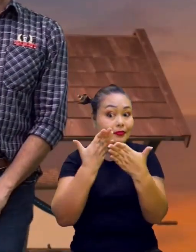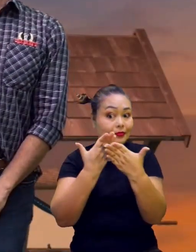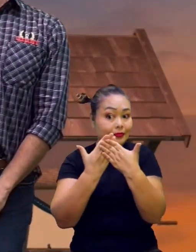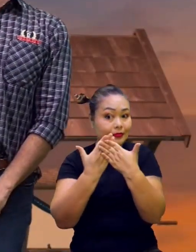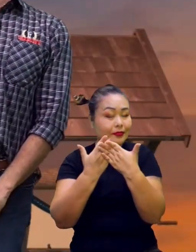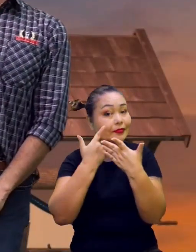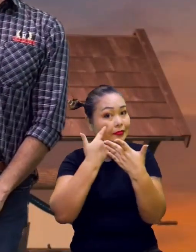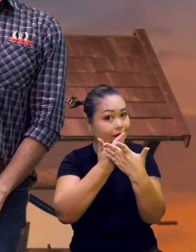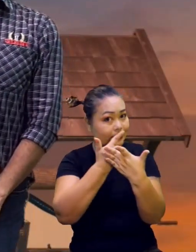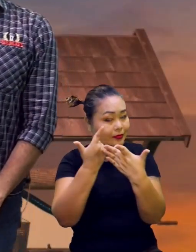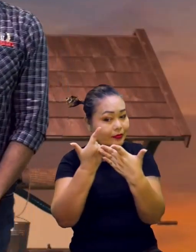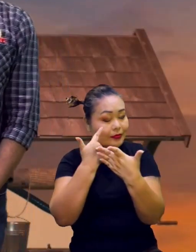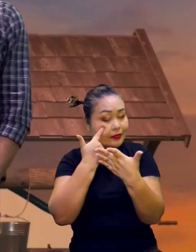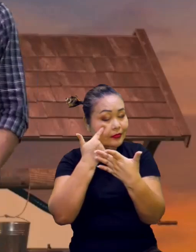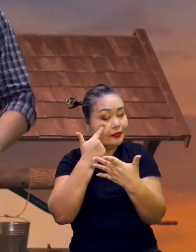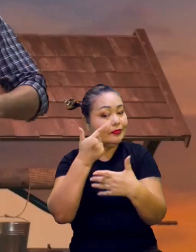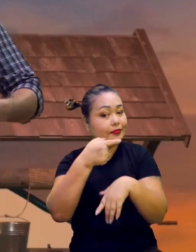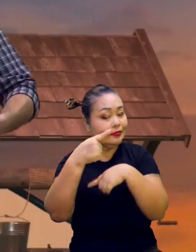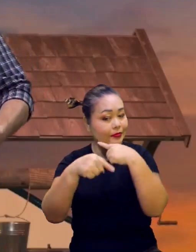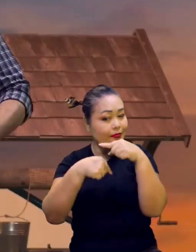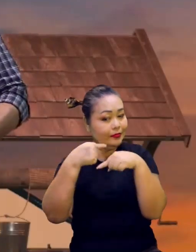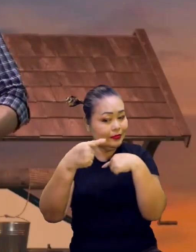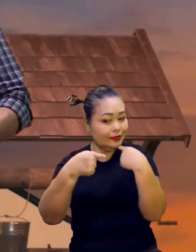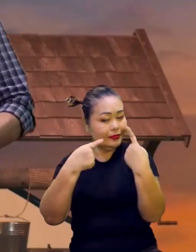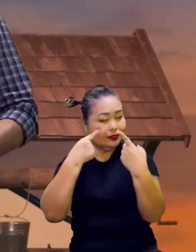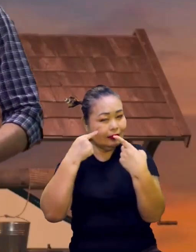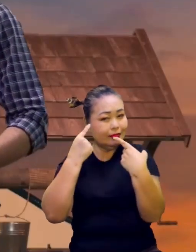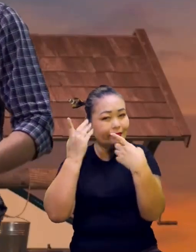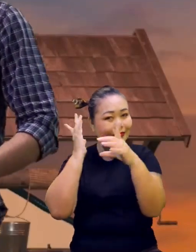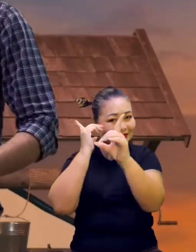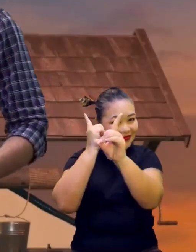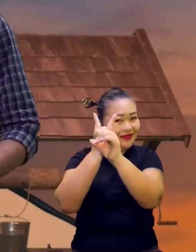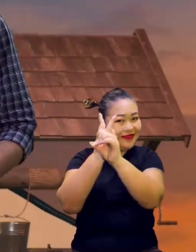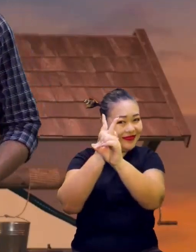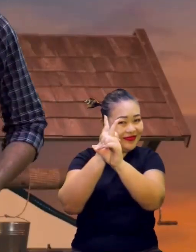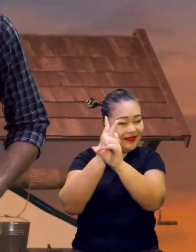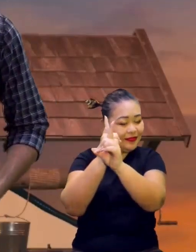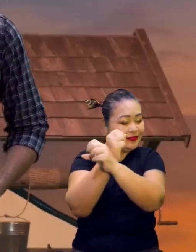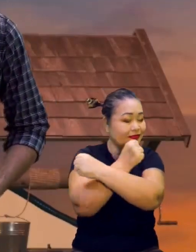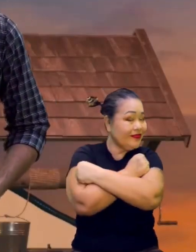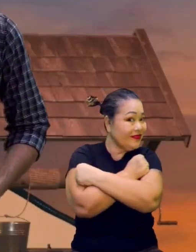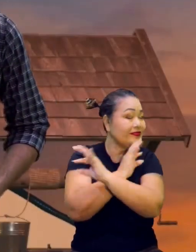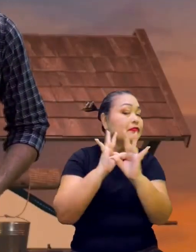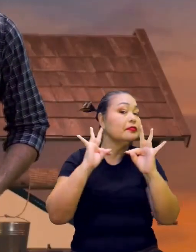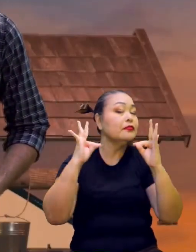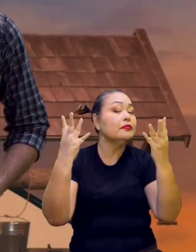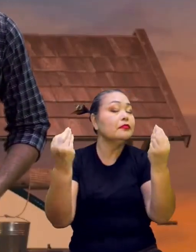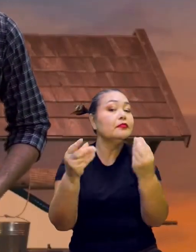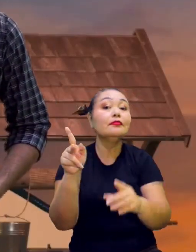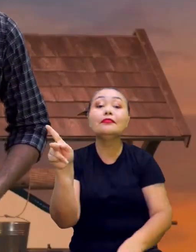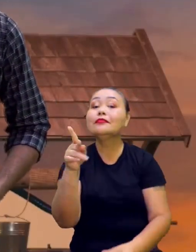ó, não veja a hora da gente se encontrar, tá? Um abraço a todos os